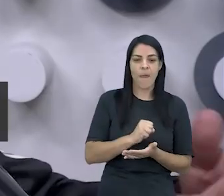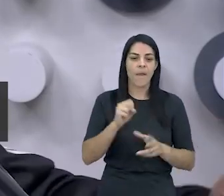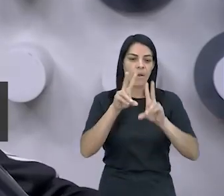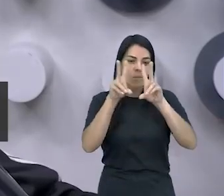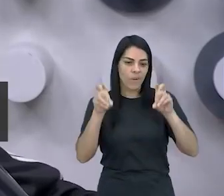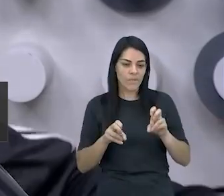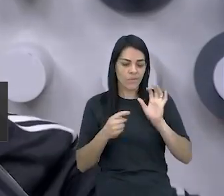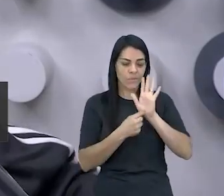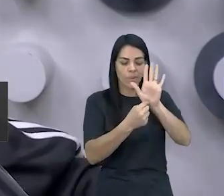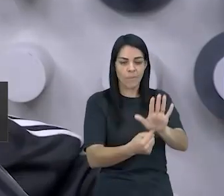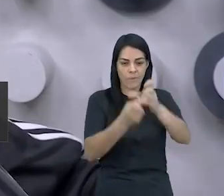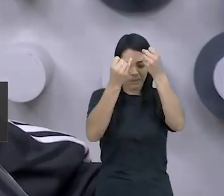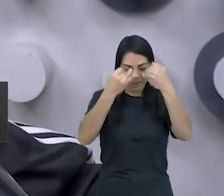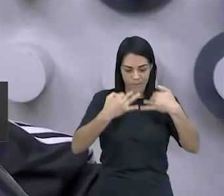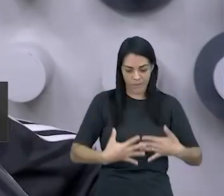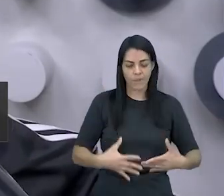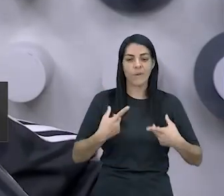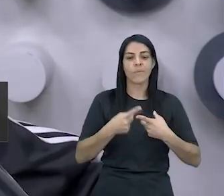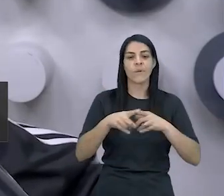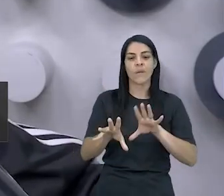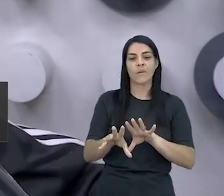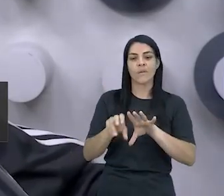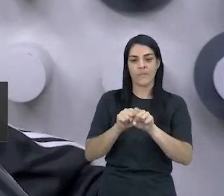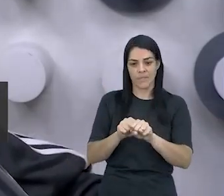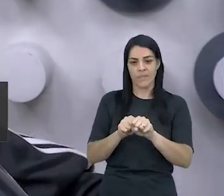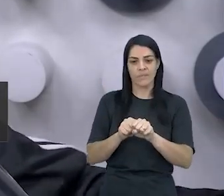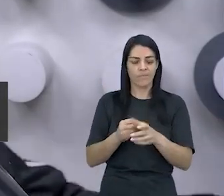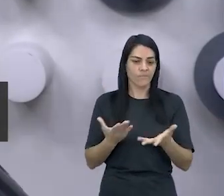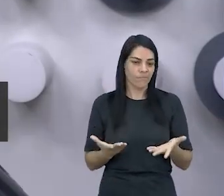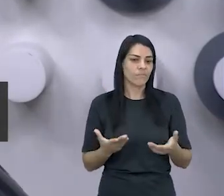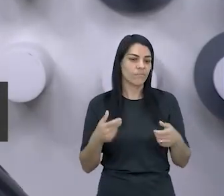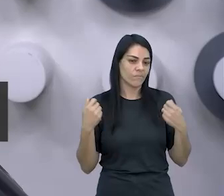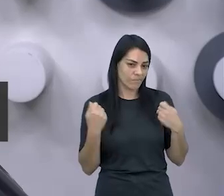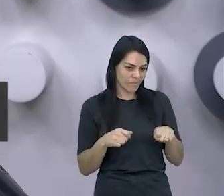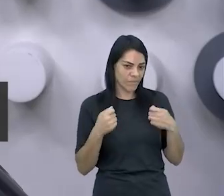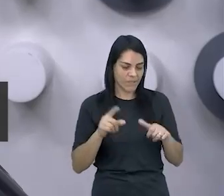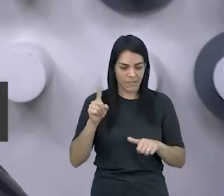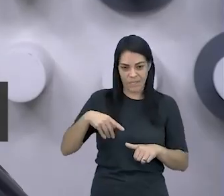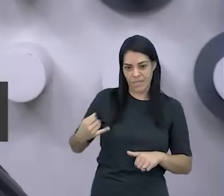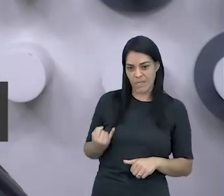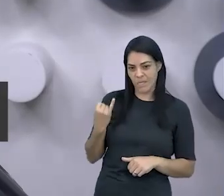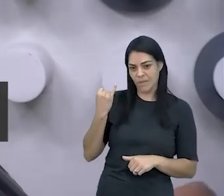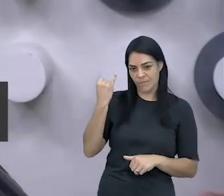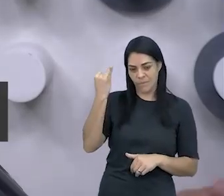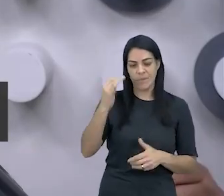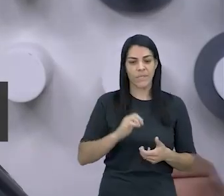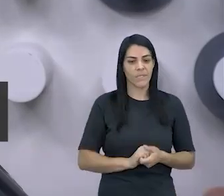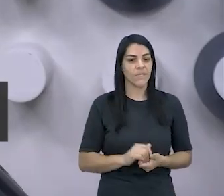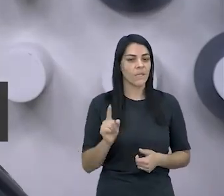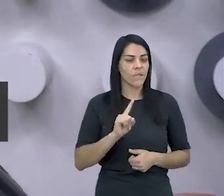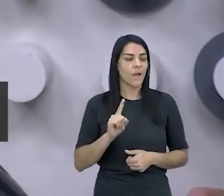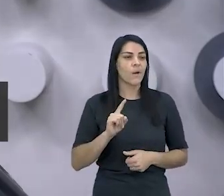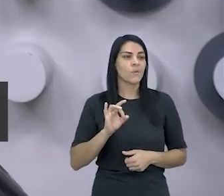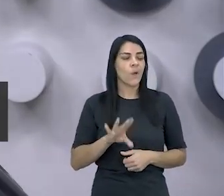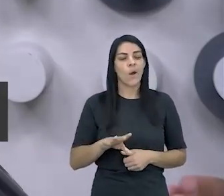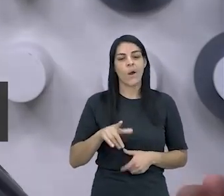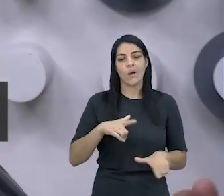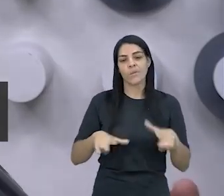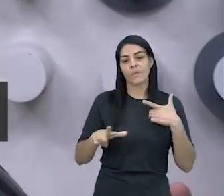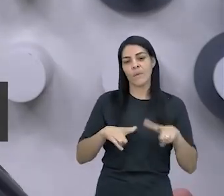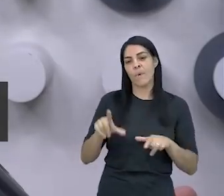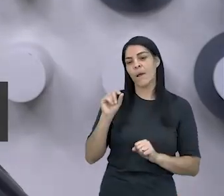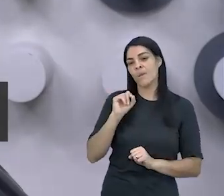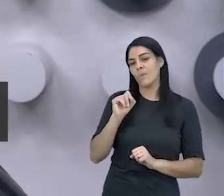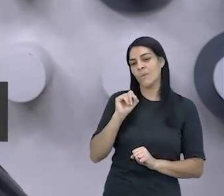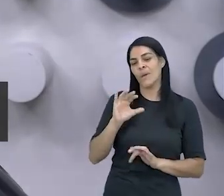importância. Por quê? Porque a formação ela é integral, né? Então, é importante linkar. A gente não trabalha